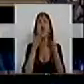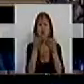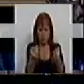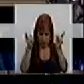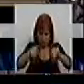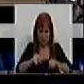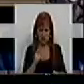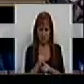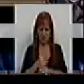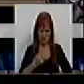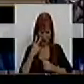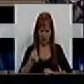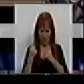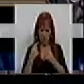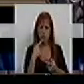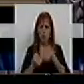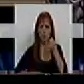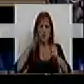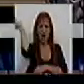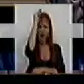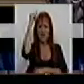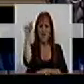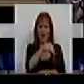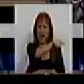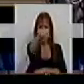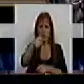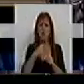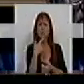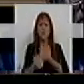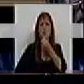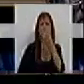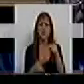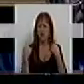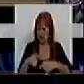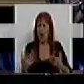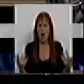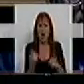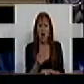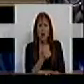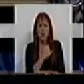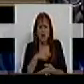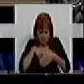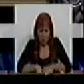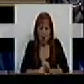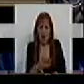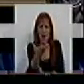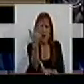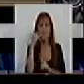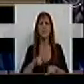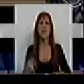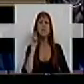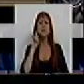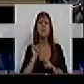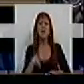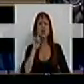contribui também para manter vivas muitas aldeias do interior, onde muitos têm ainda as suas raízes. E é, acima